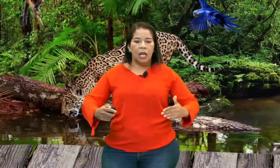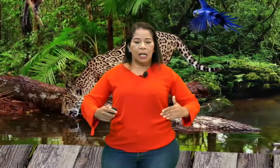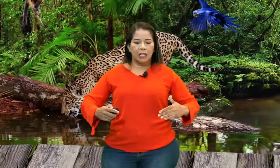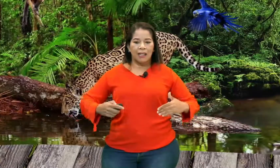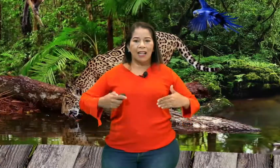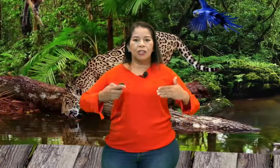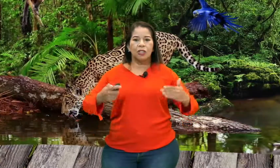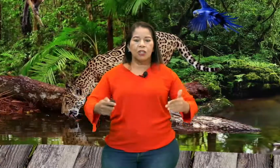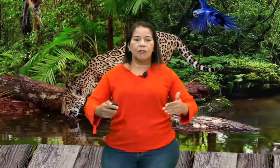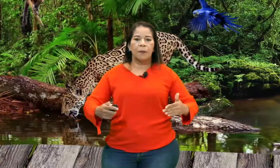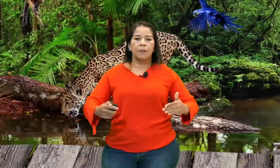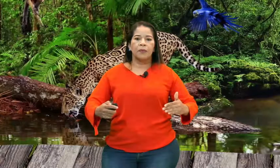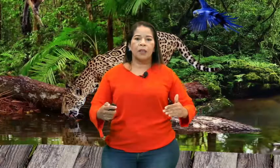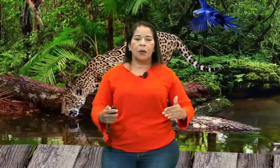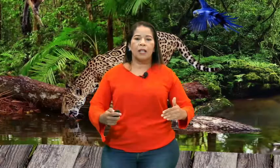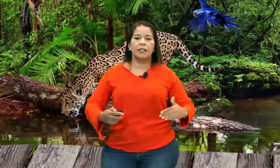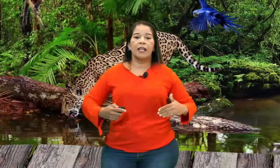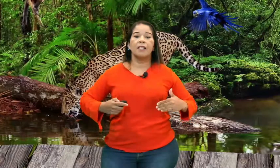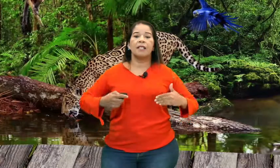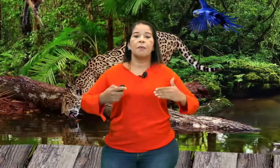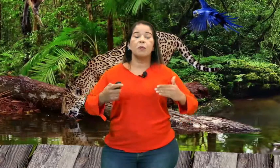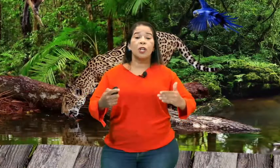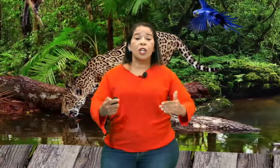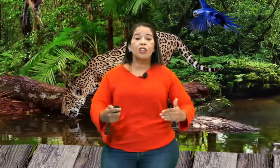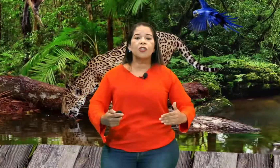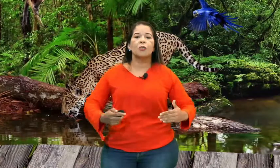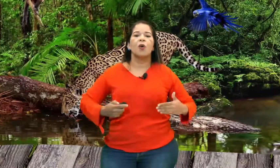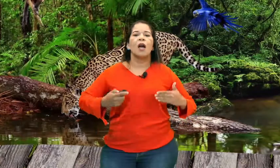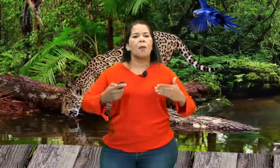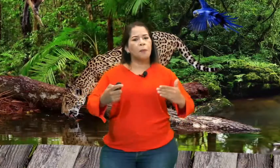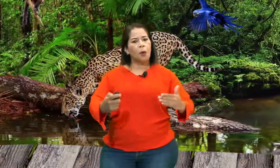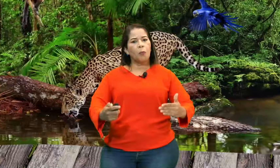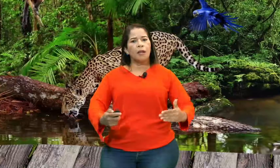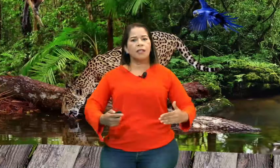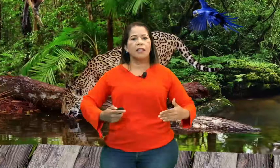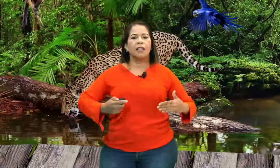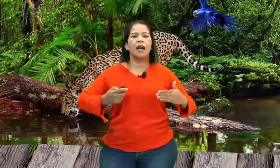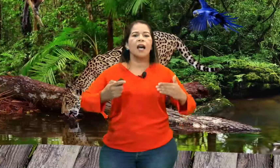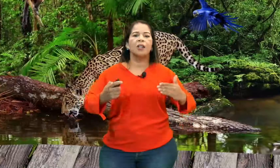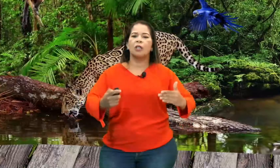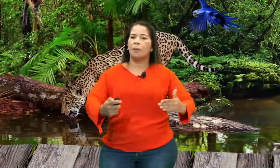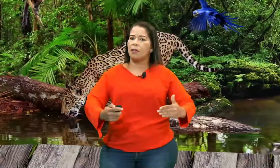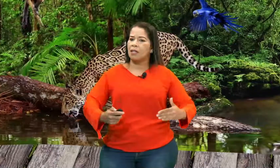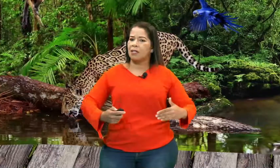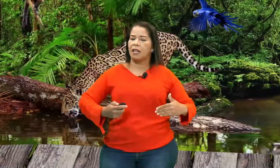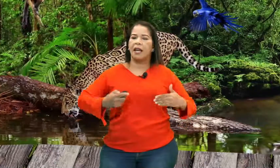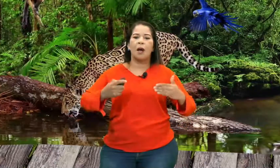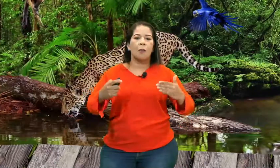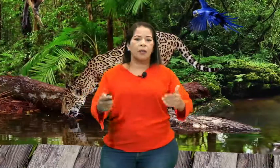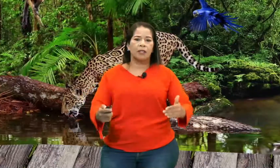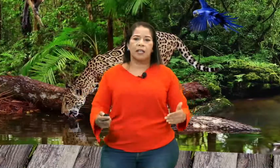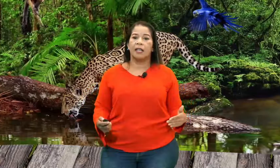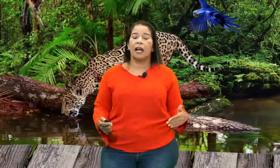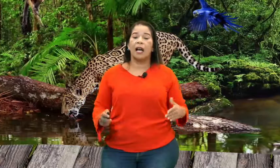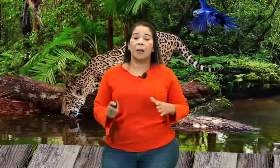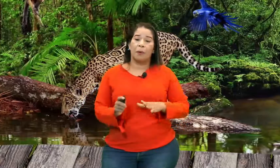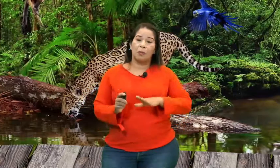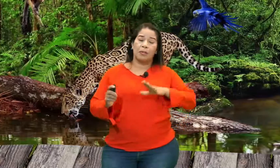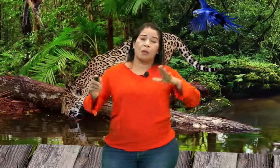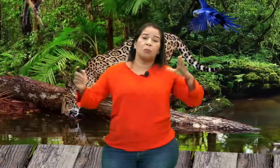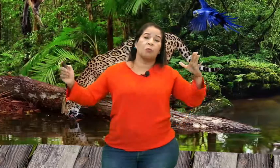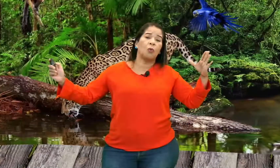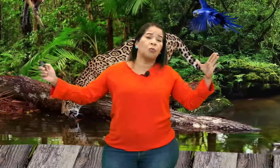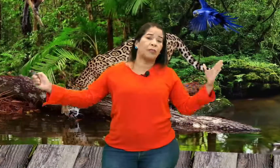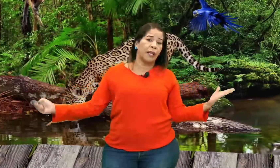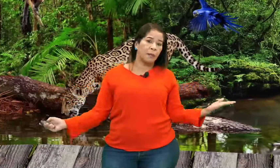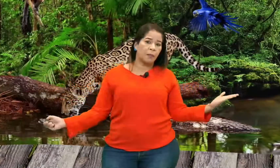morta, ela está ativa. Então ela tem sempre um ritmo um pouco mais acelerado, ela pode desacelerar, pode acelerar, ela pode